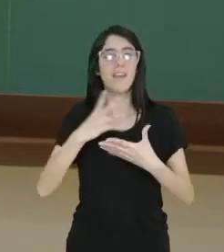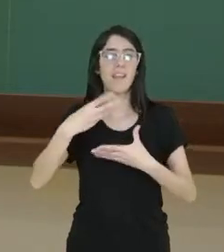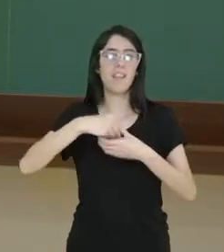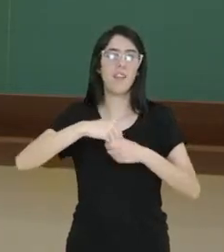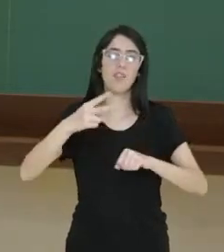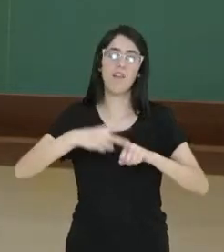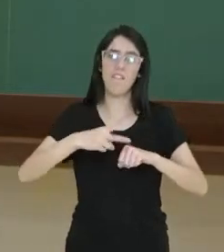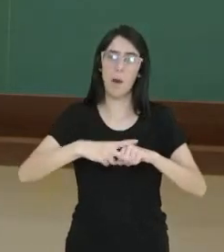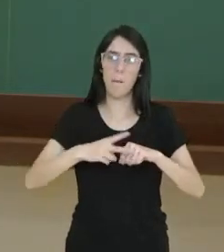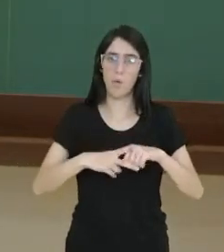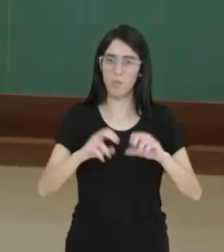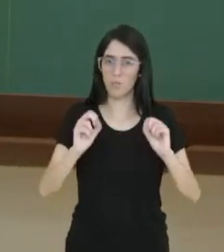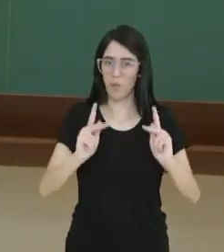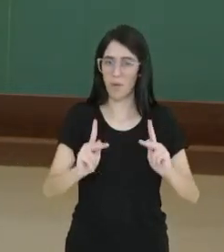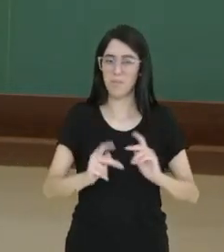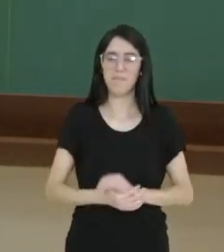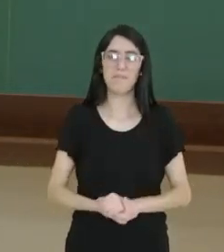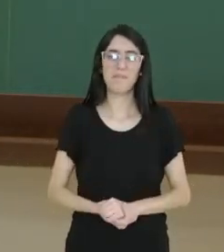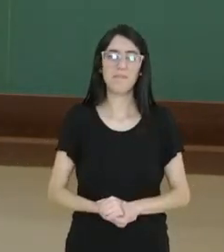certo?